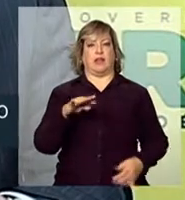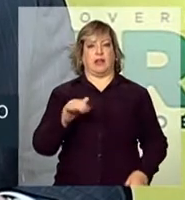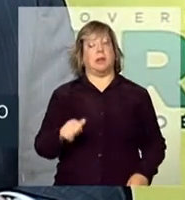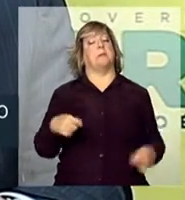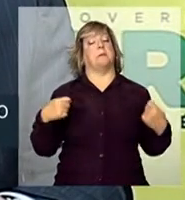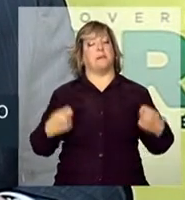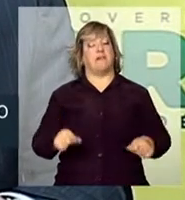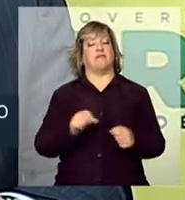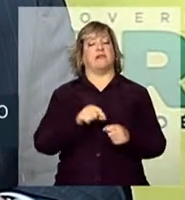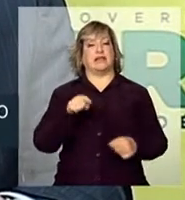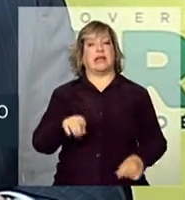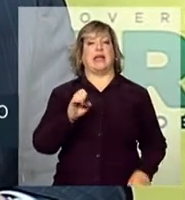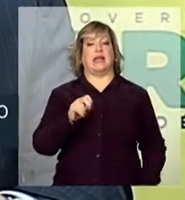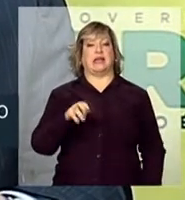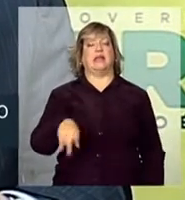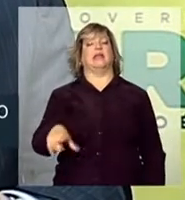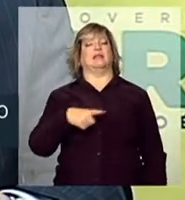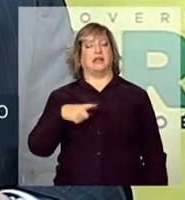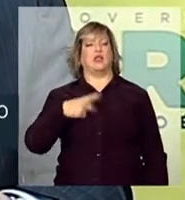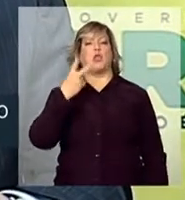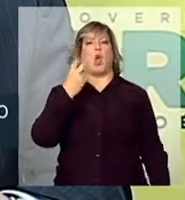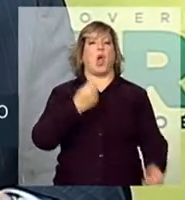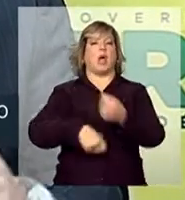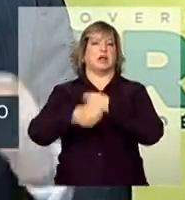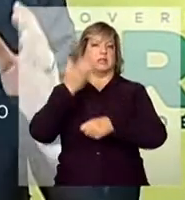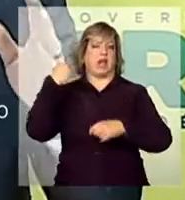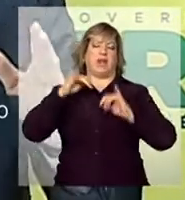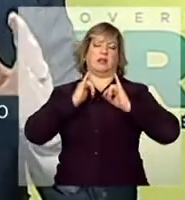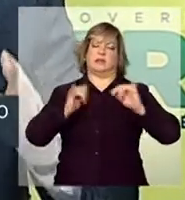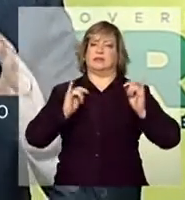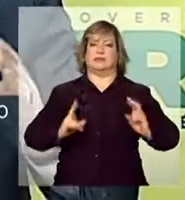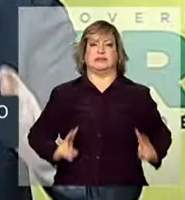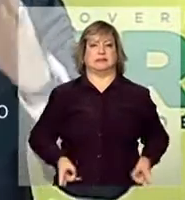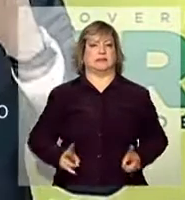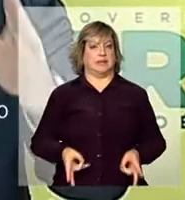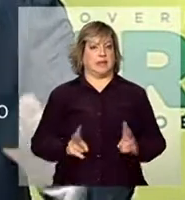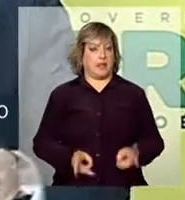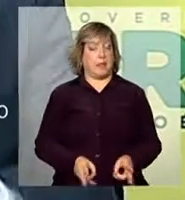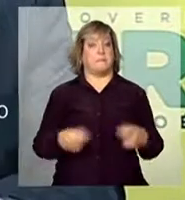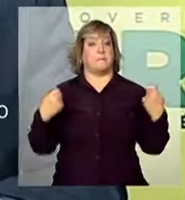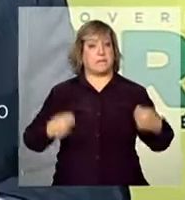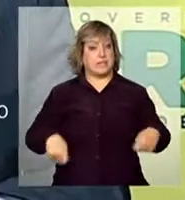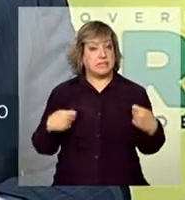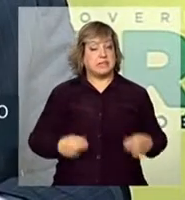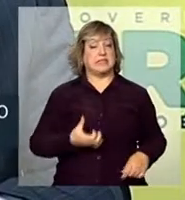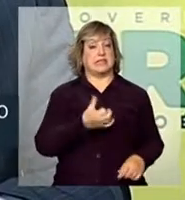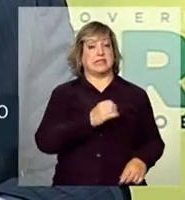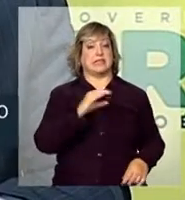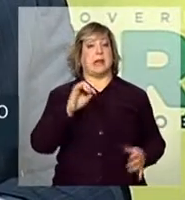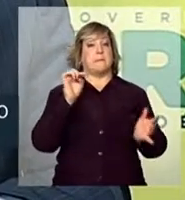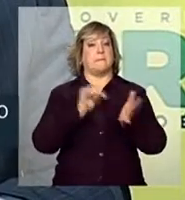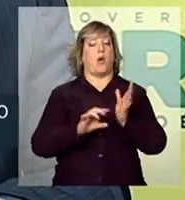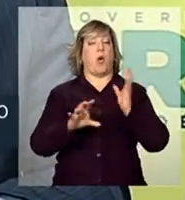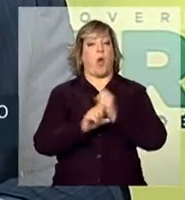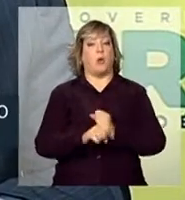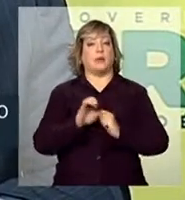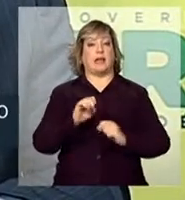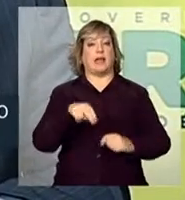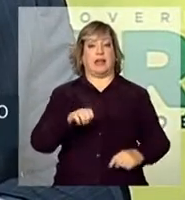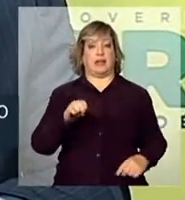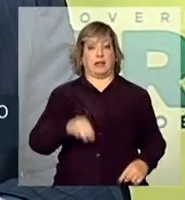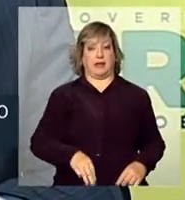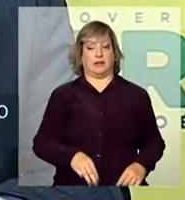e ir tá ouvindo isso já dois anos que Desde o Primeiro Momento atualizando o critério é 600 pontos no ENEM não há